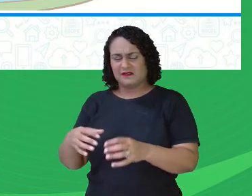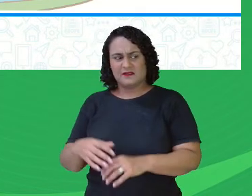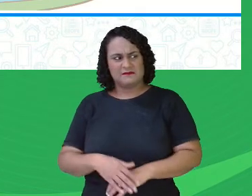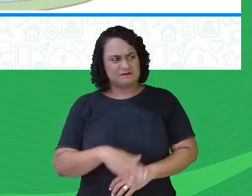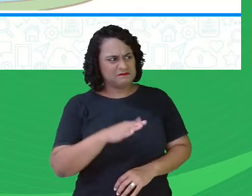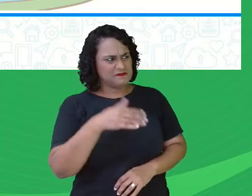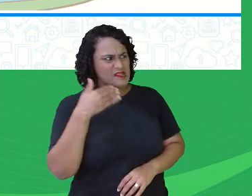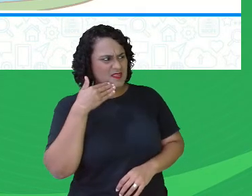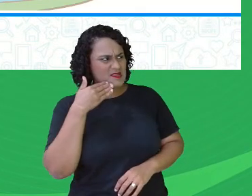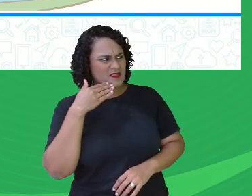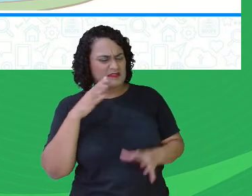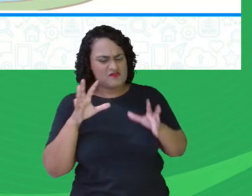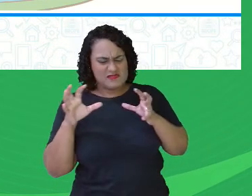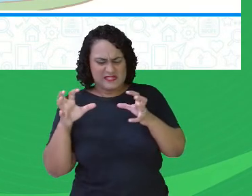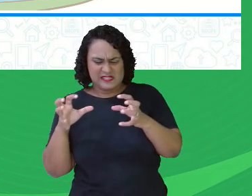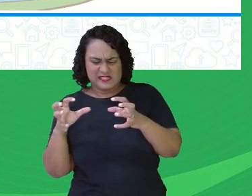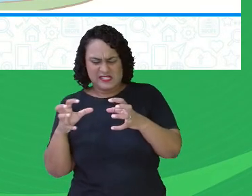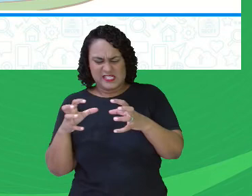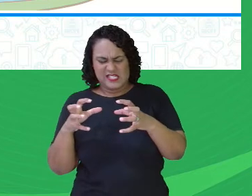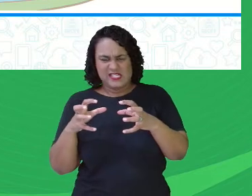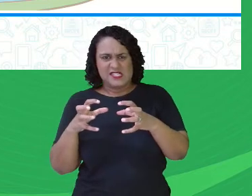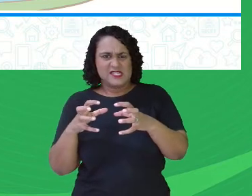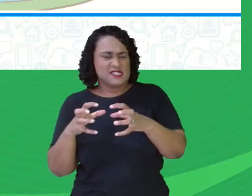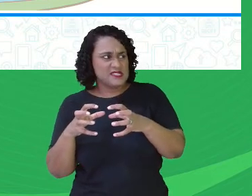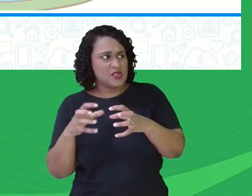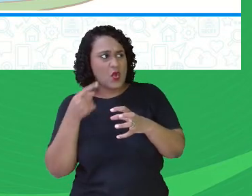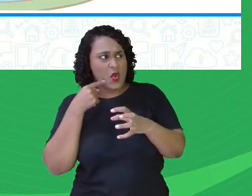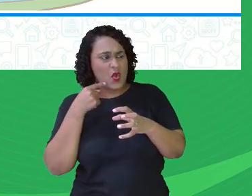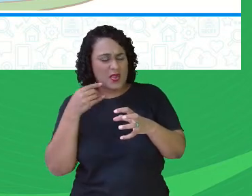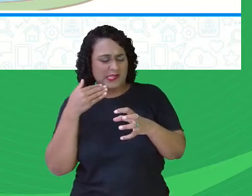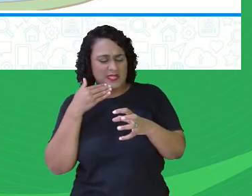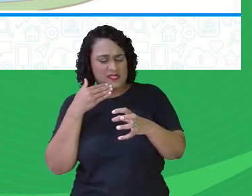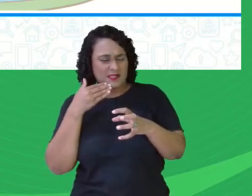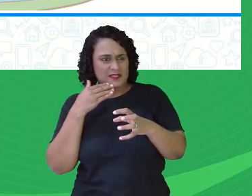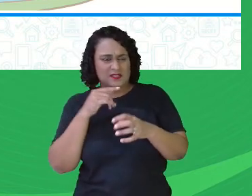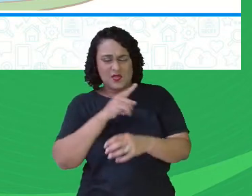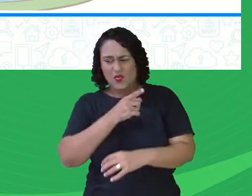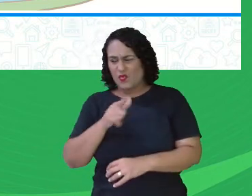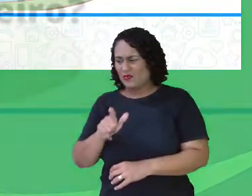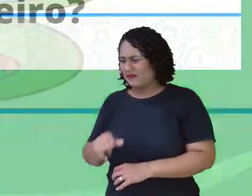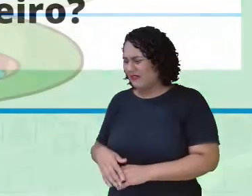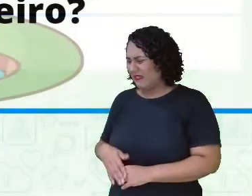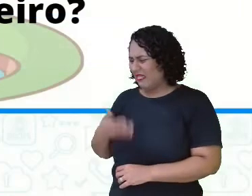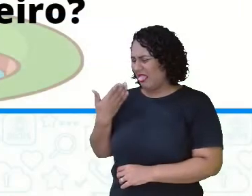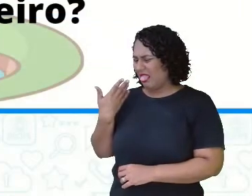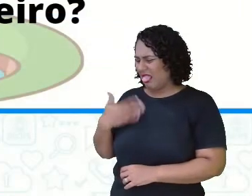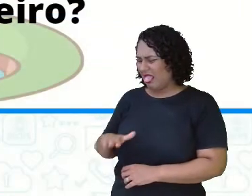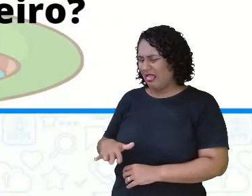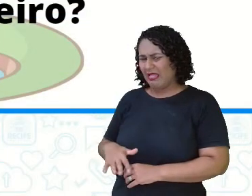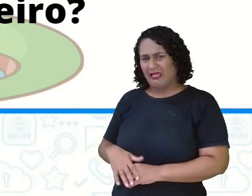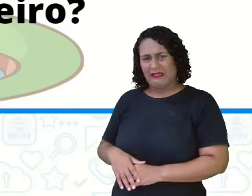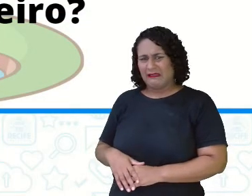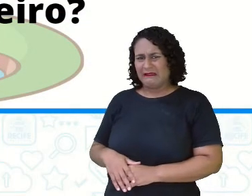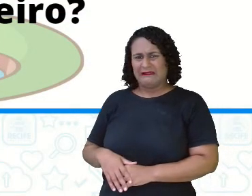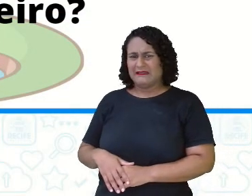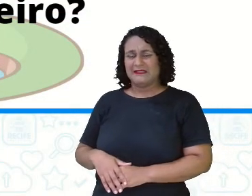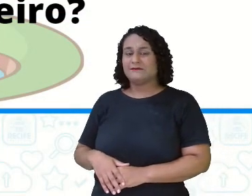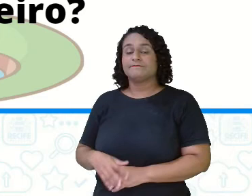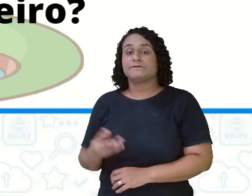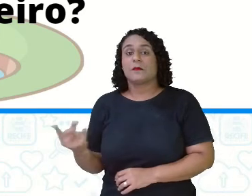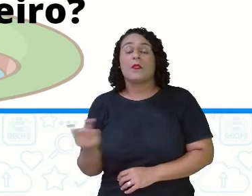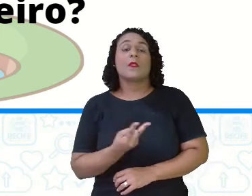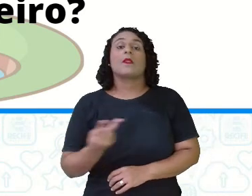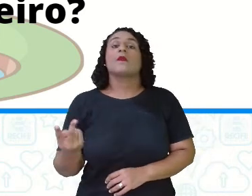deles, apertando o bicho entre os dedos. "É nojento", completou o outro. Os